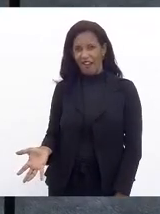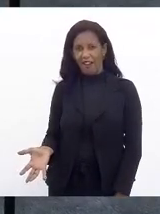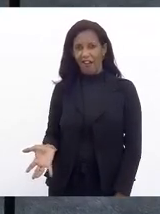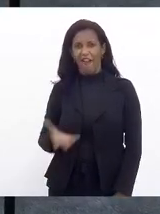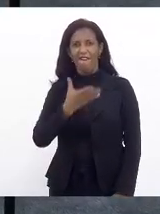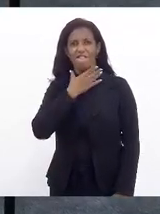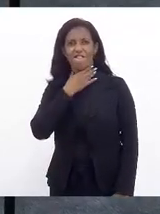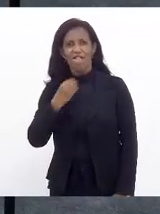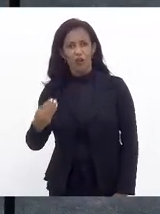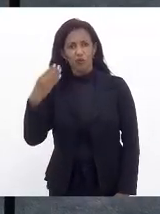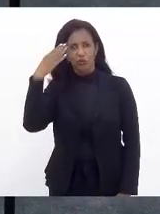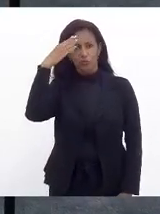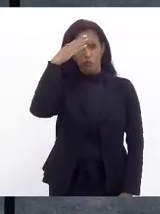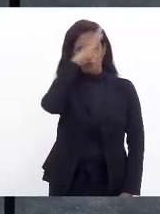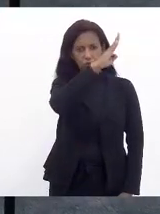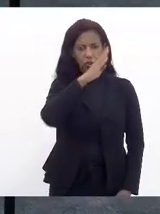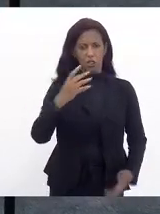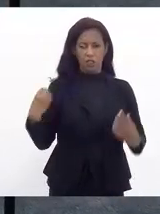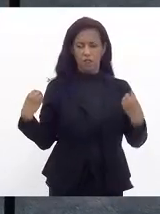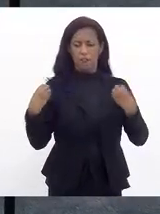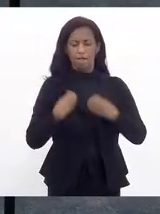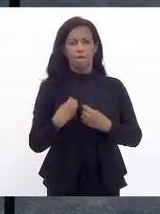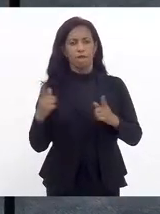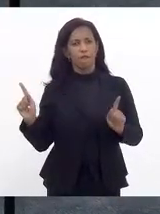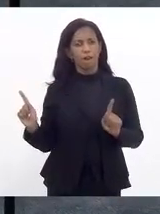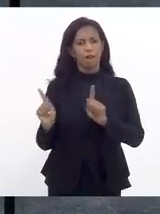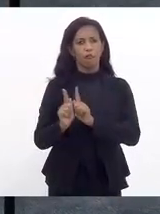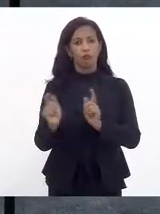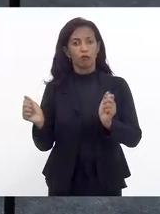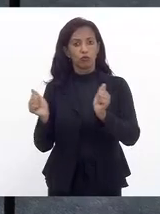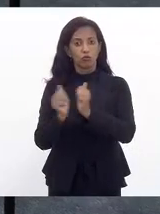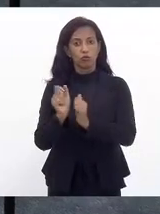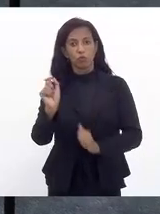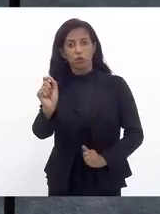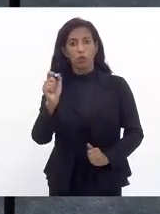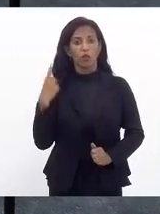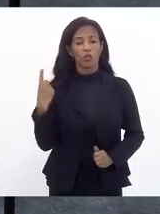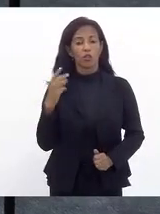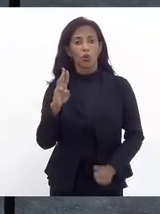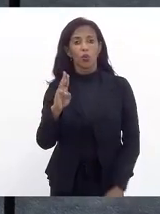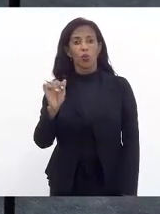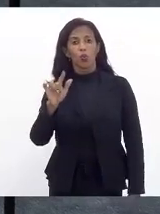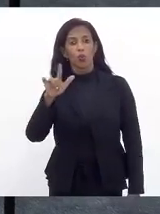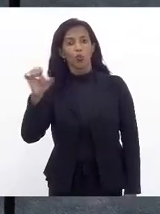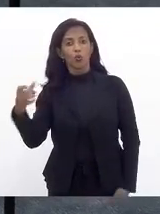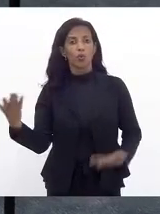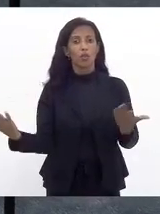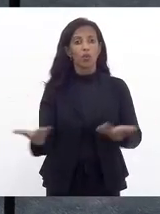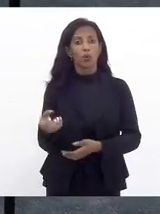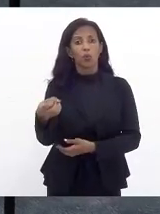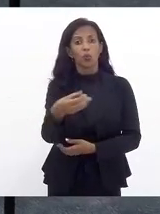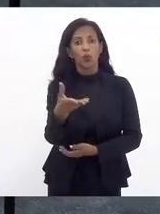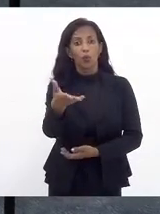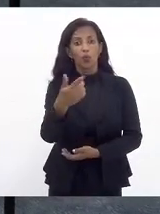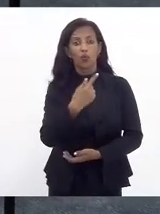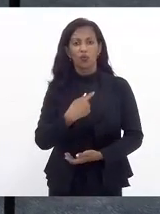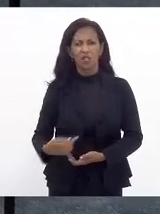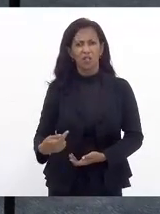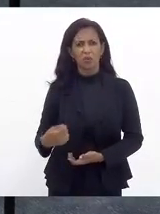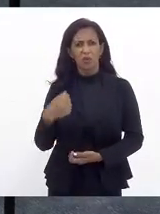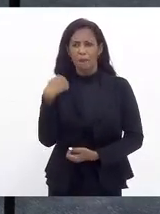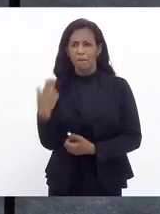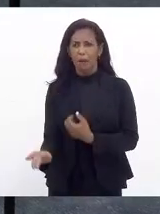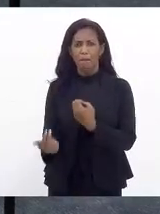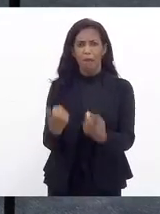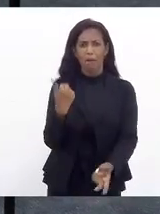Falsos bolsonaristas que se vestiam de Bolsonaro, assim como o ex-governador Whitson, assim como o atual governador, estão caindo por terra.